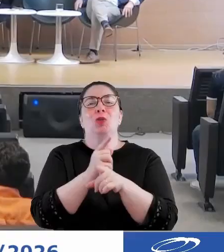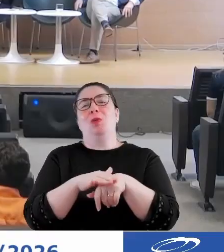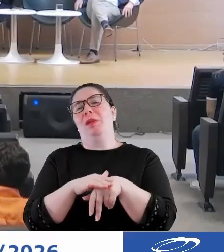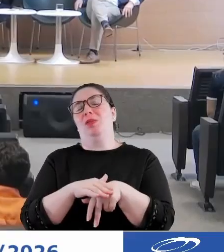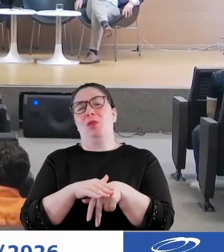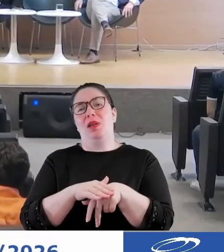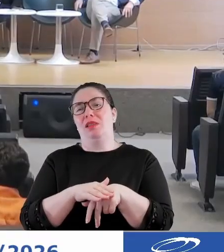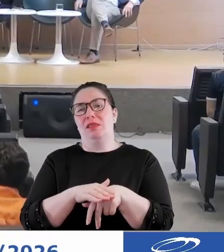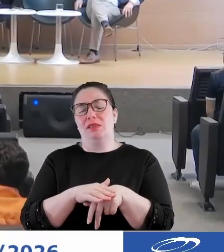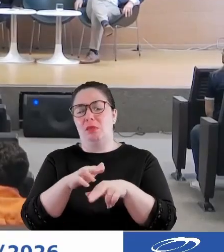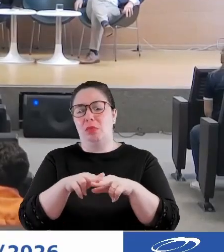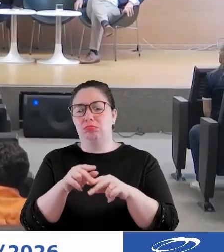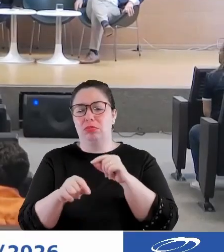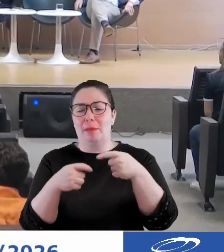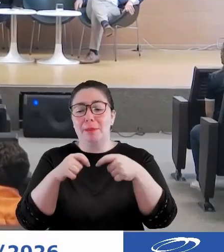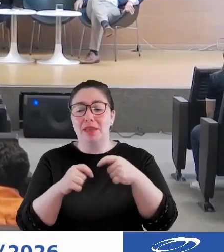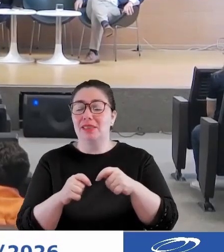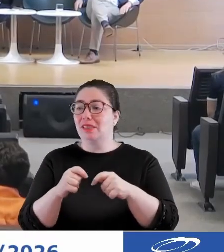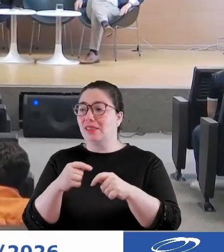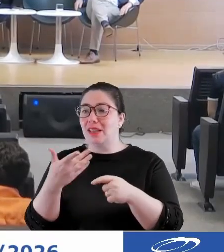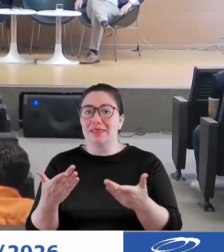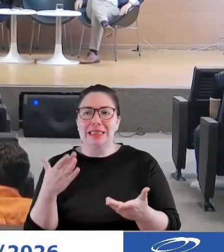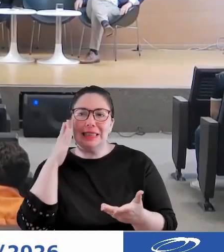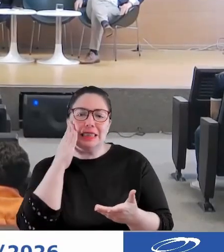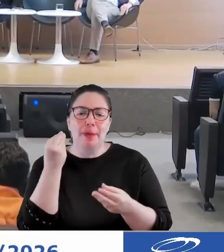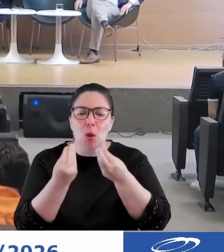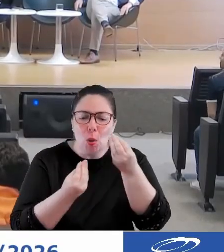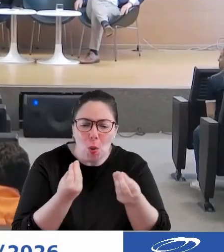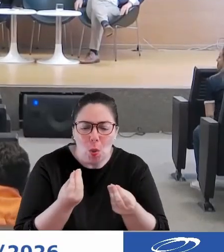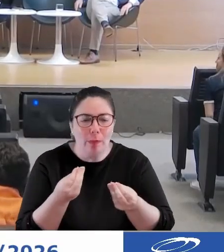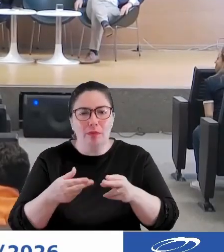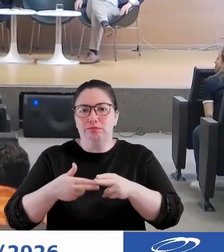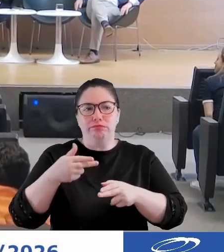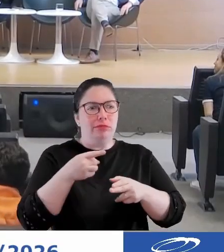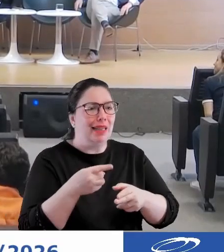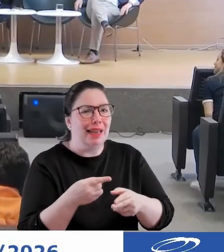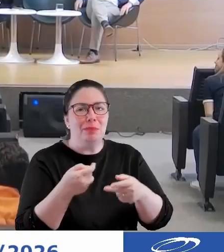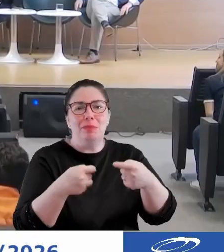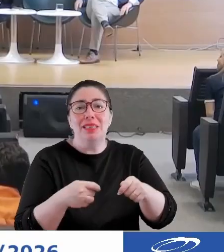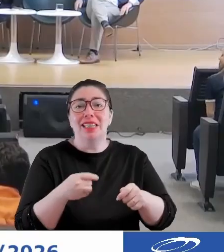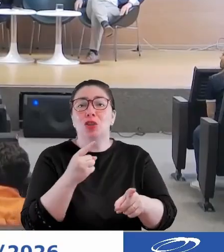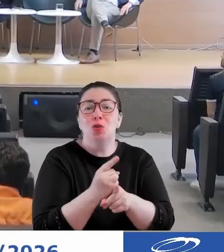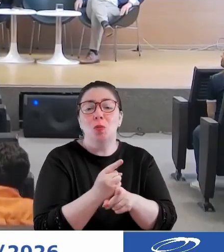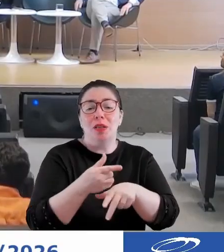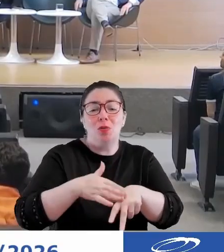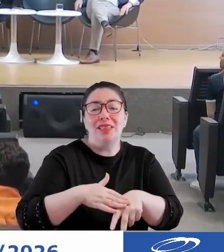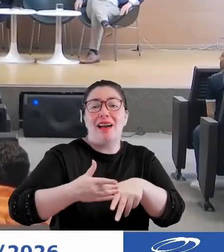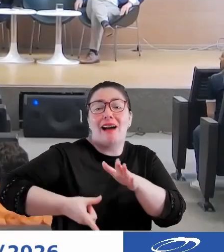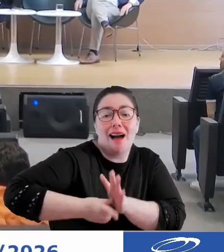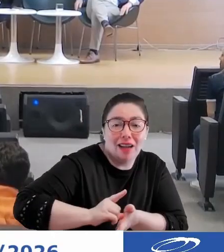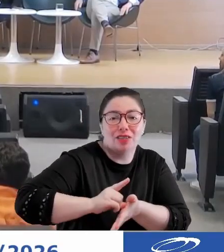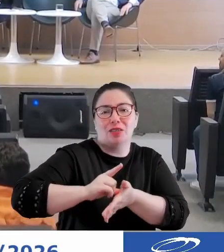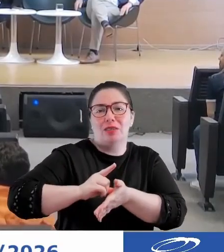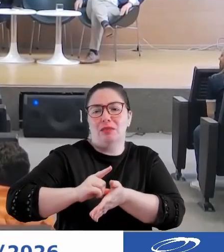uma abordagem cirúrgica minimamente para você ter um material para fazer o diagnóstico. Isso é muito difícil. Às vezes a gente trata empiricamente, às vezes dá